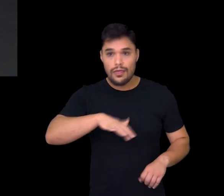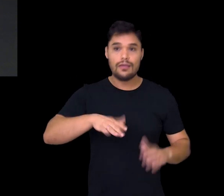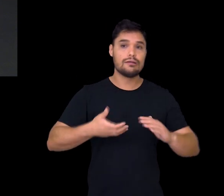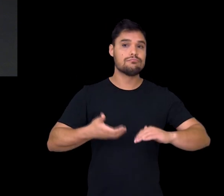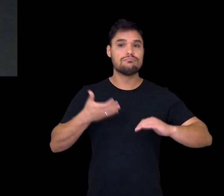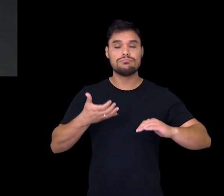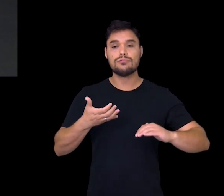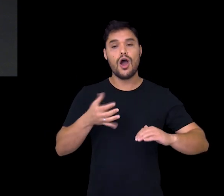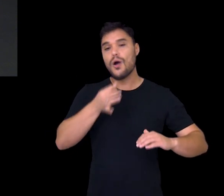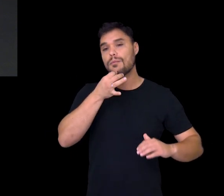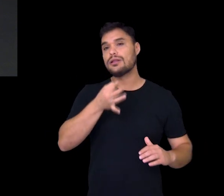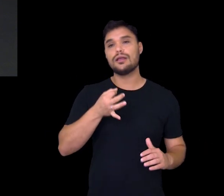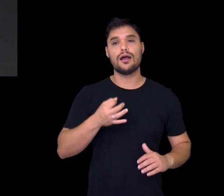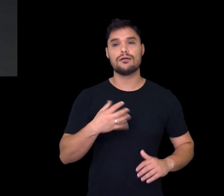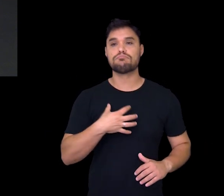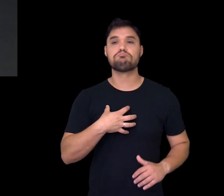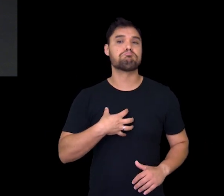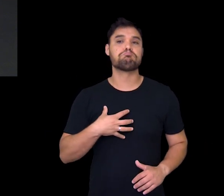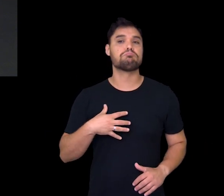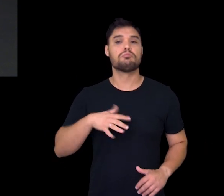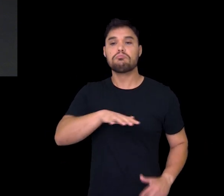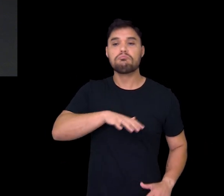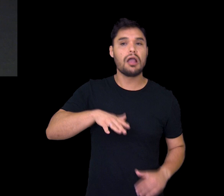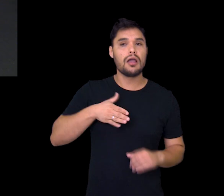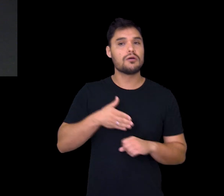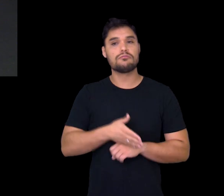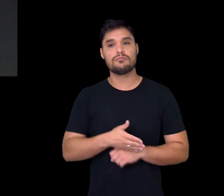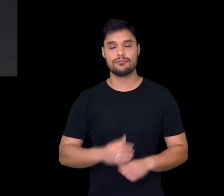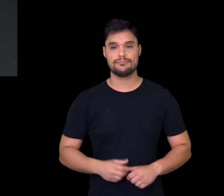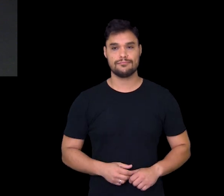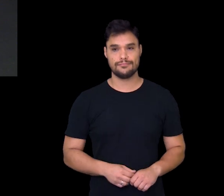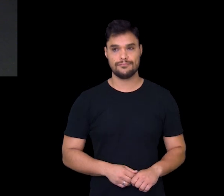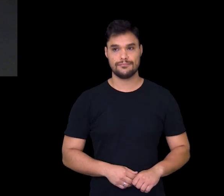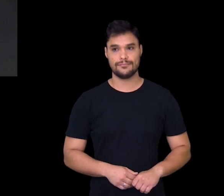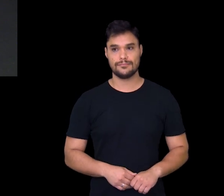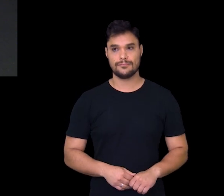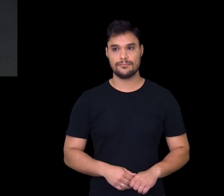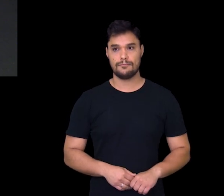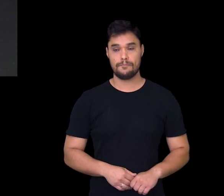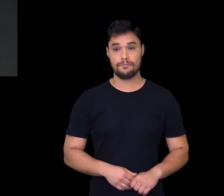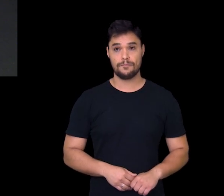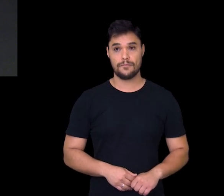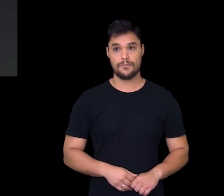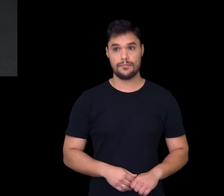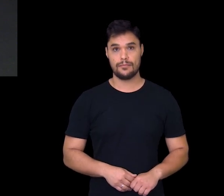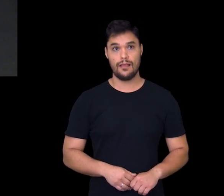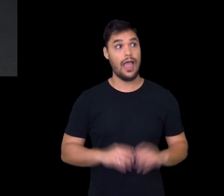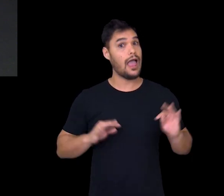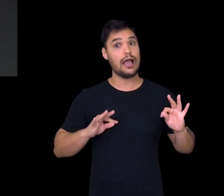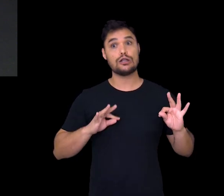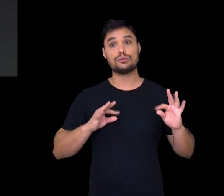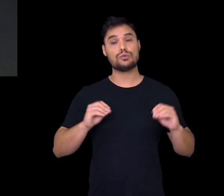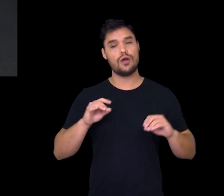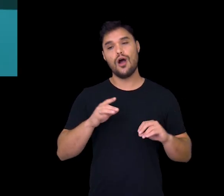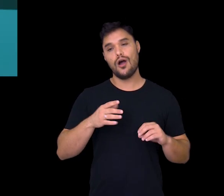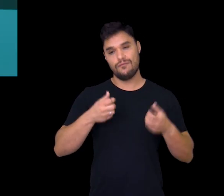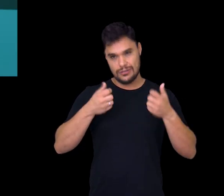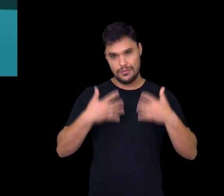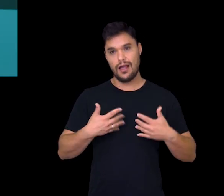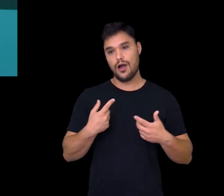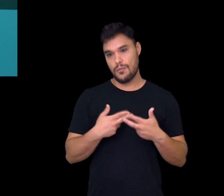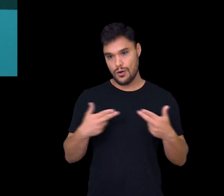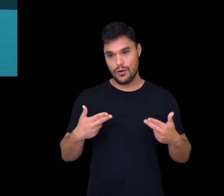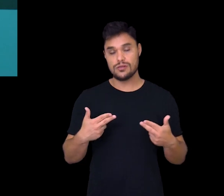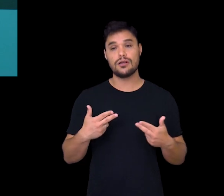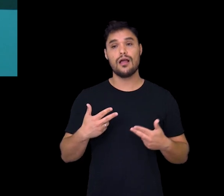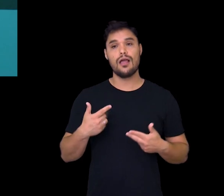que causa espanto? O que eles observam aqui? Olha, é o todo. Maurício Mata, arquiteto. Eu vou só contar um fato aqui. Uma vez eu acompanhei